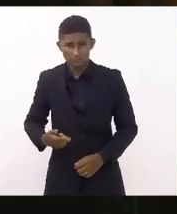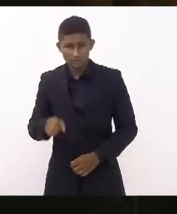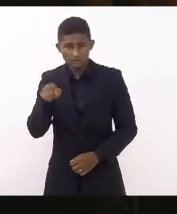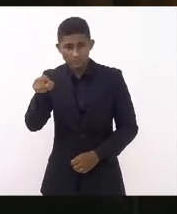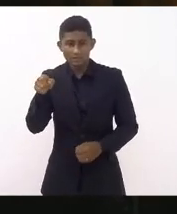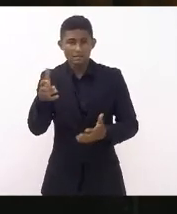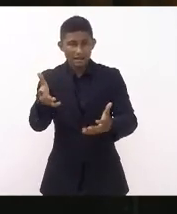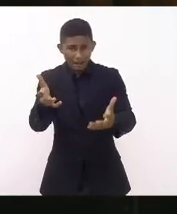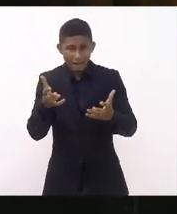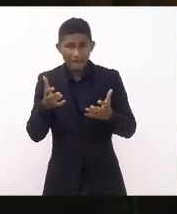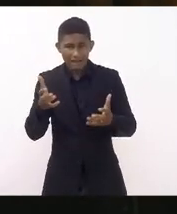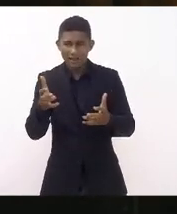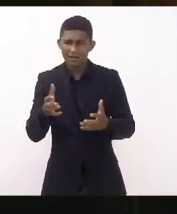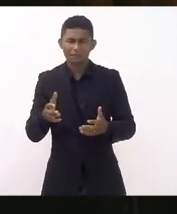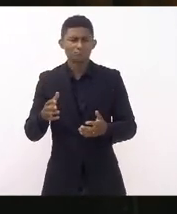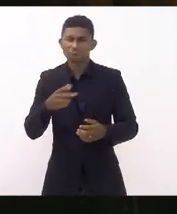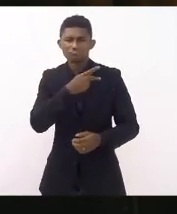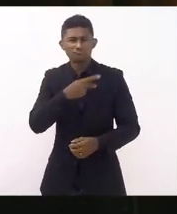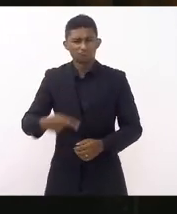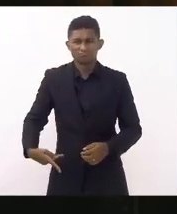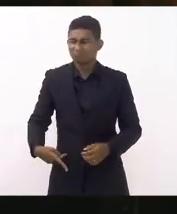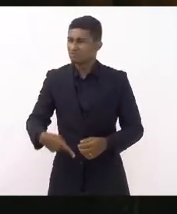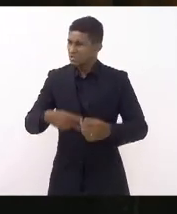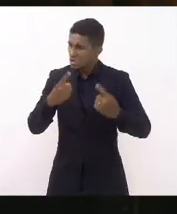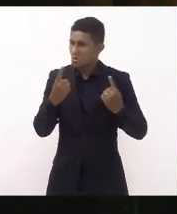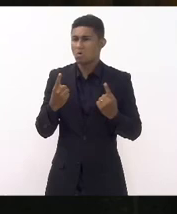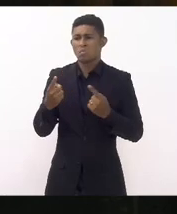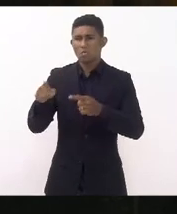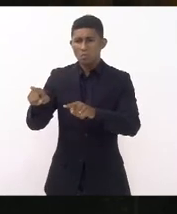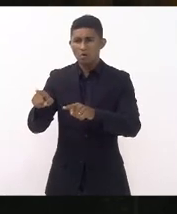legendas infiéis ao presidente, firma